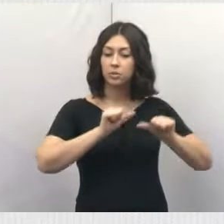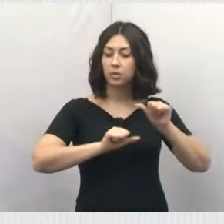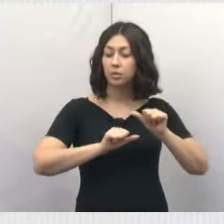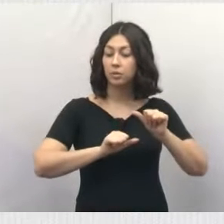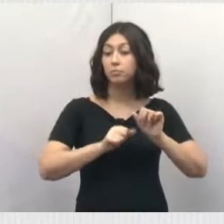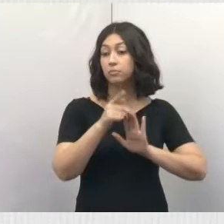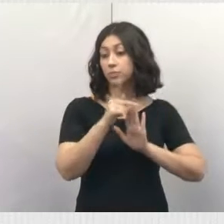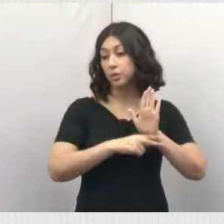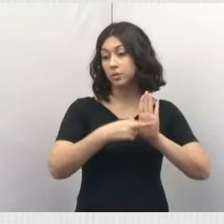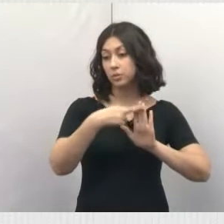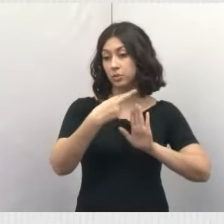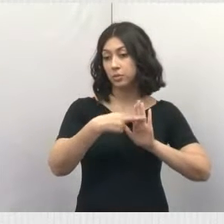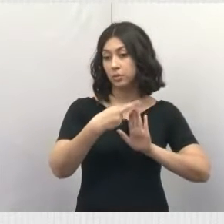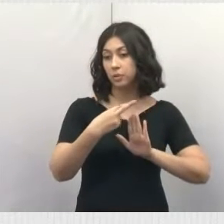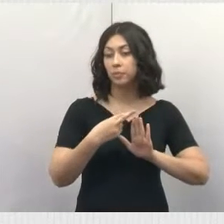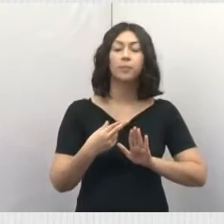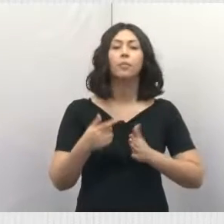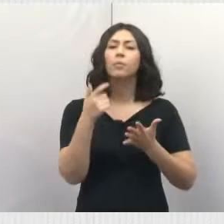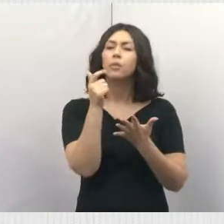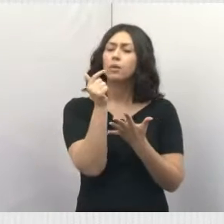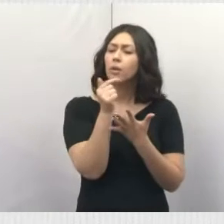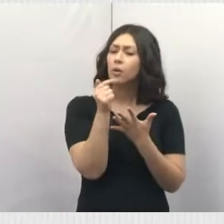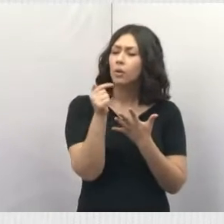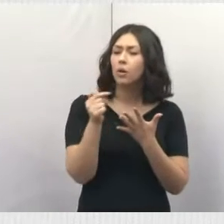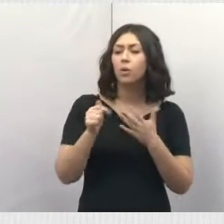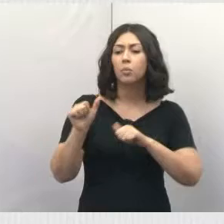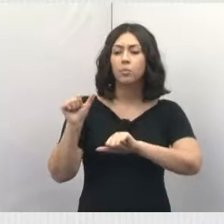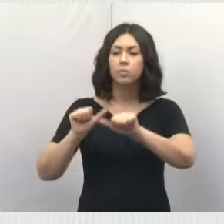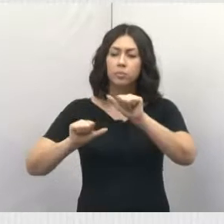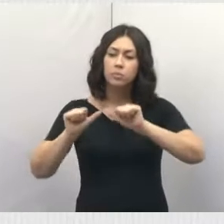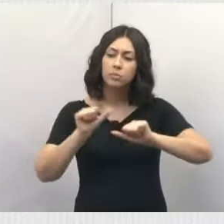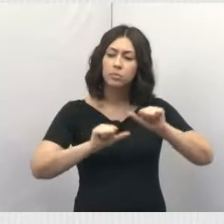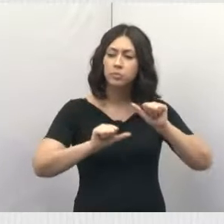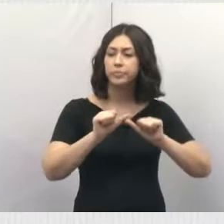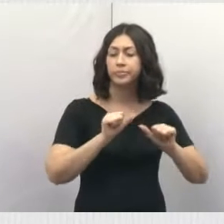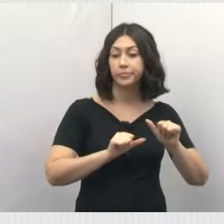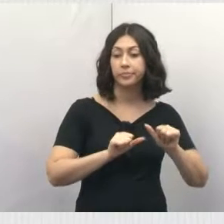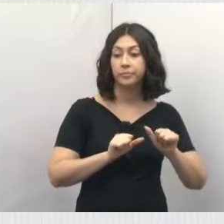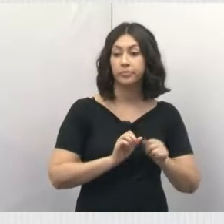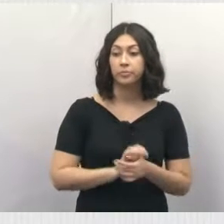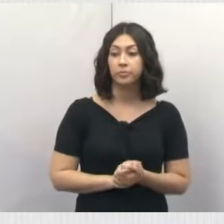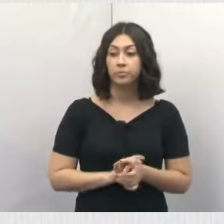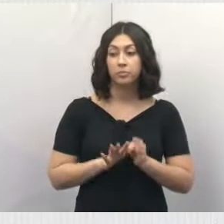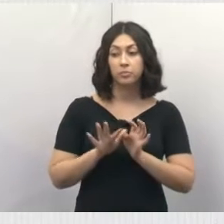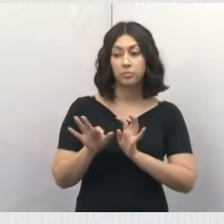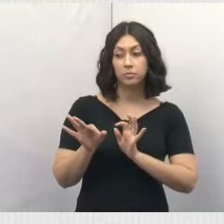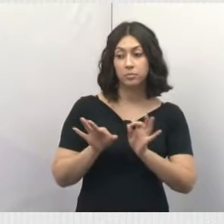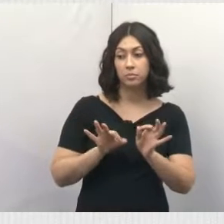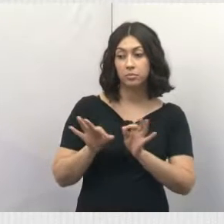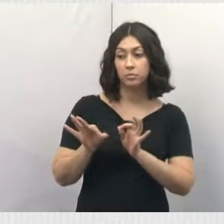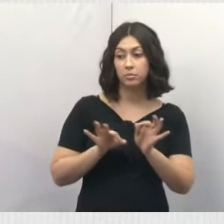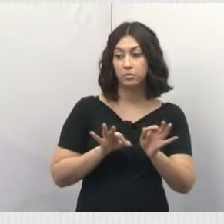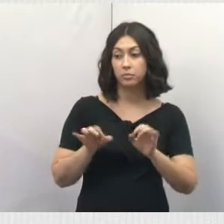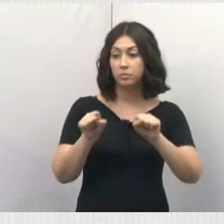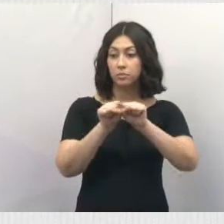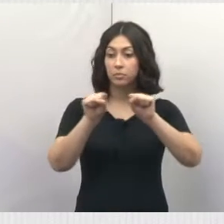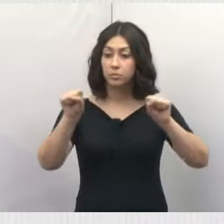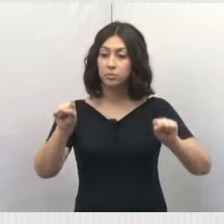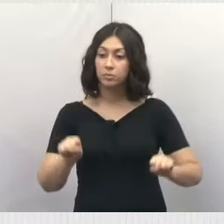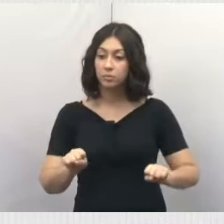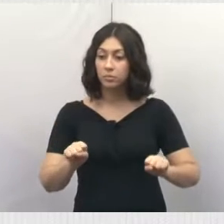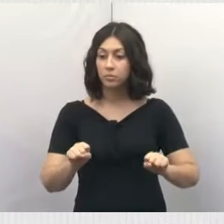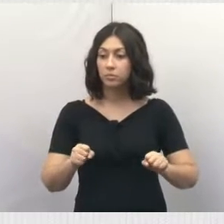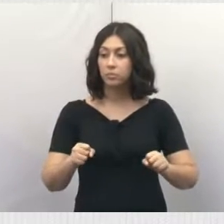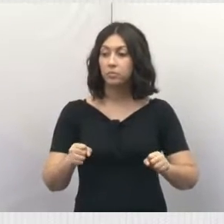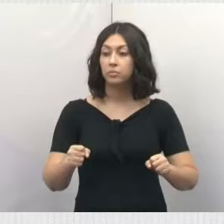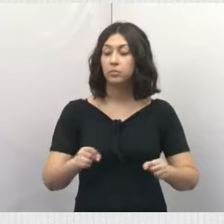de resolução. Vou citar algumas das alterações. Previsão de implantação de sistema digital para trâmite dos